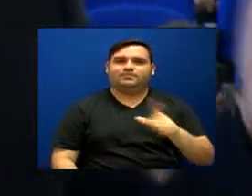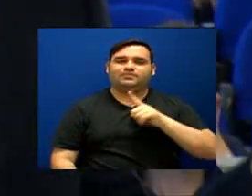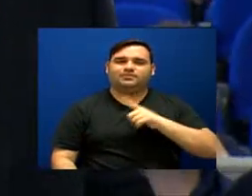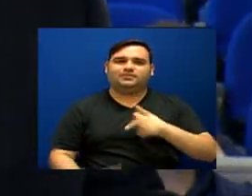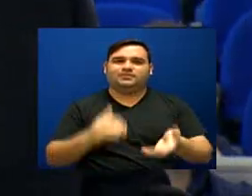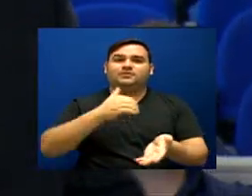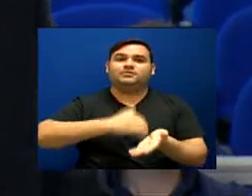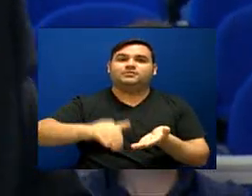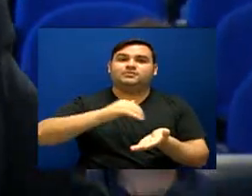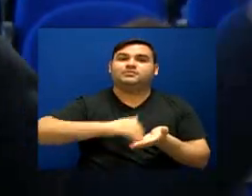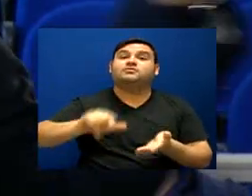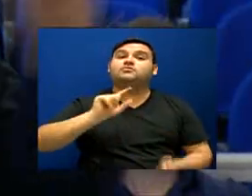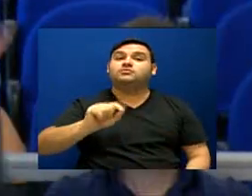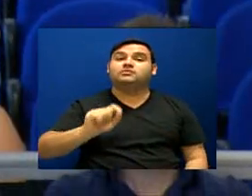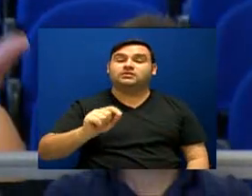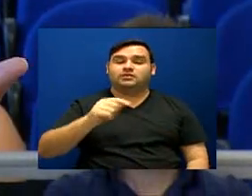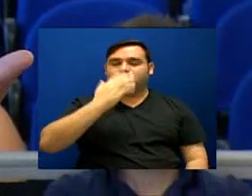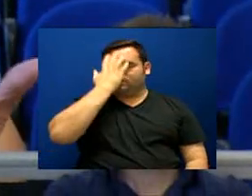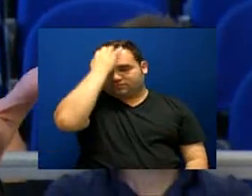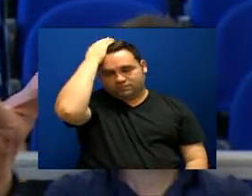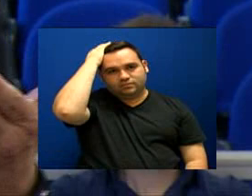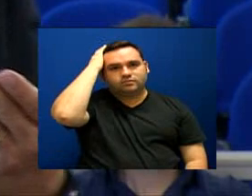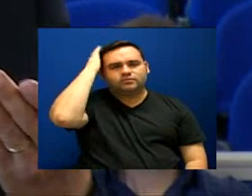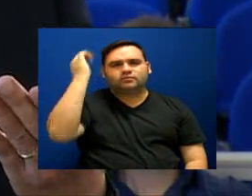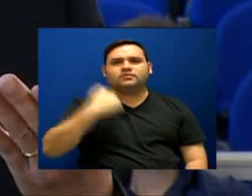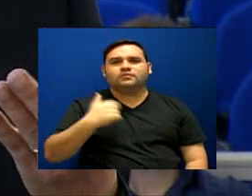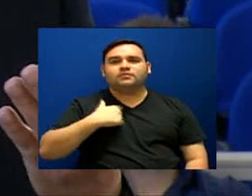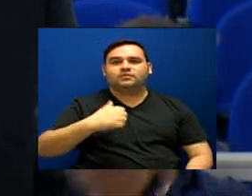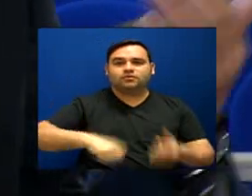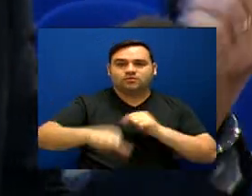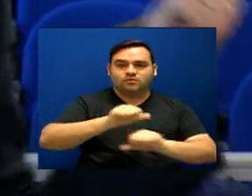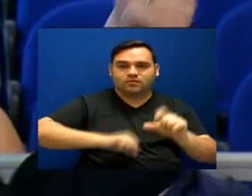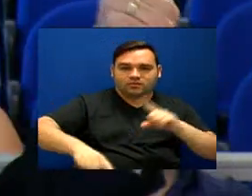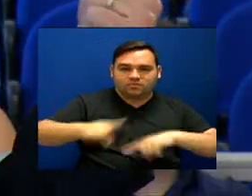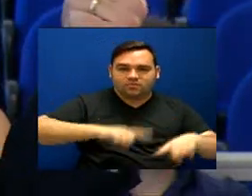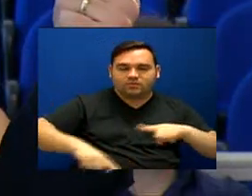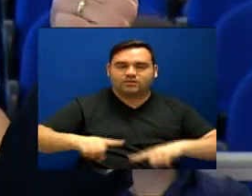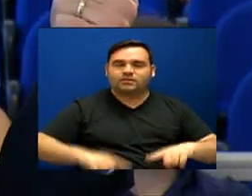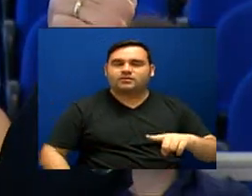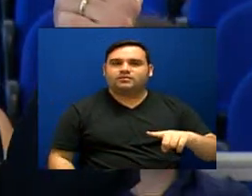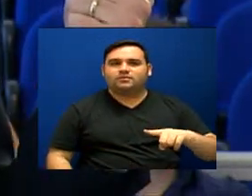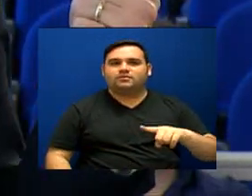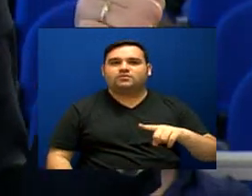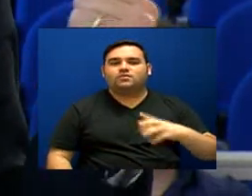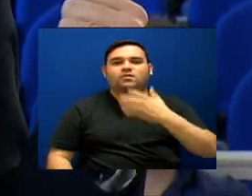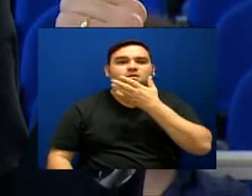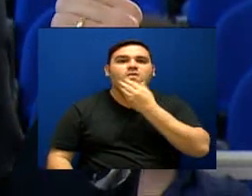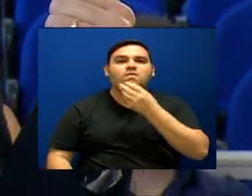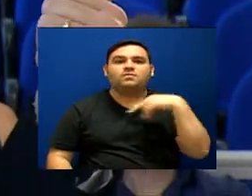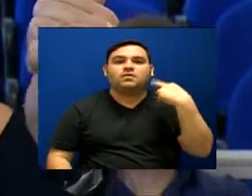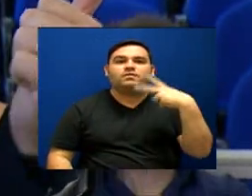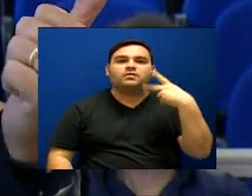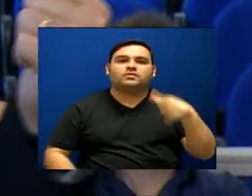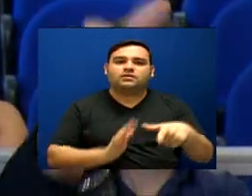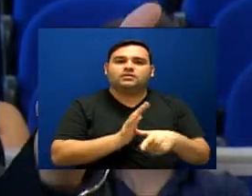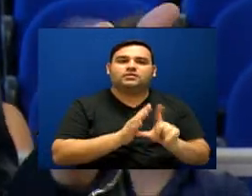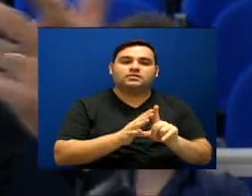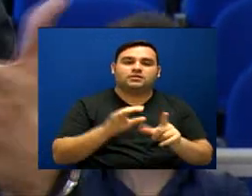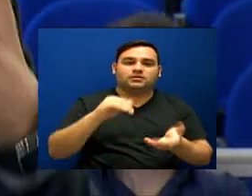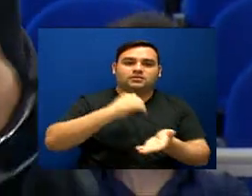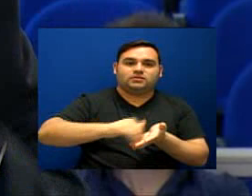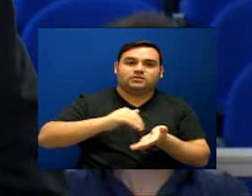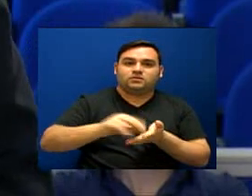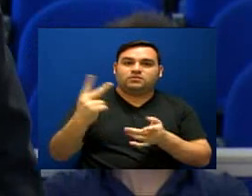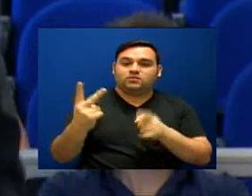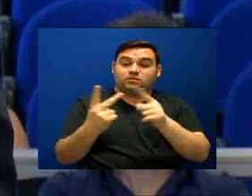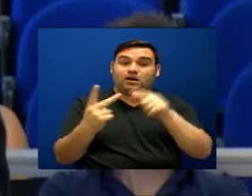toner, foi, na mudança de mandato, ficou do vereador anterior do gabinete 2 toners, um